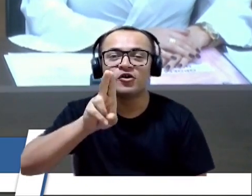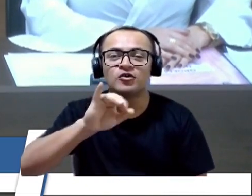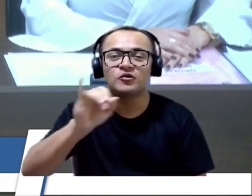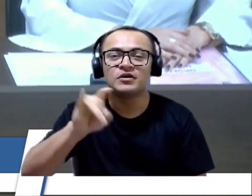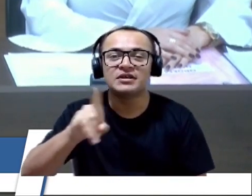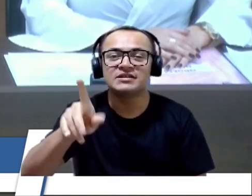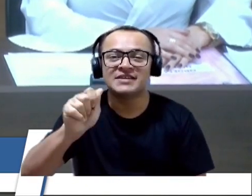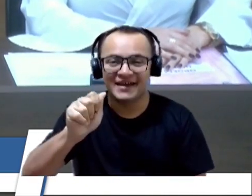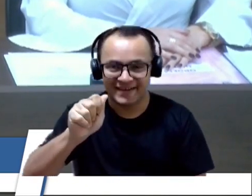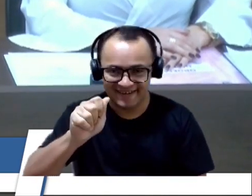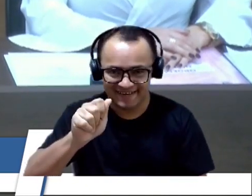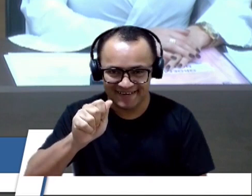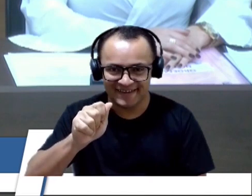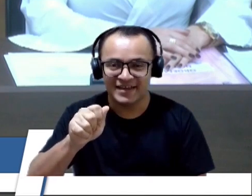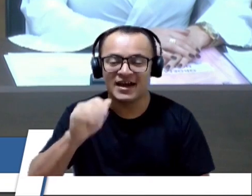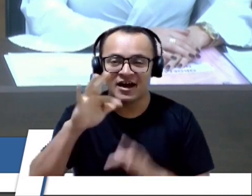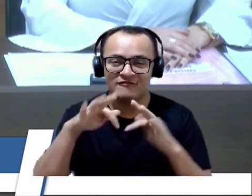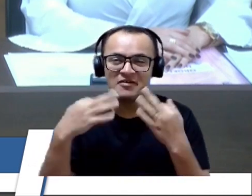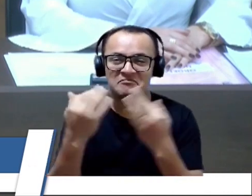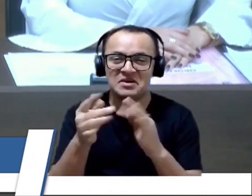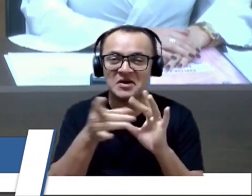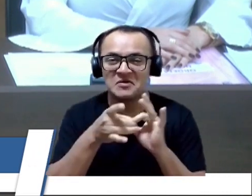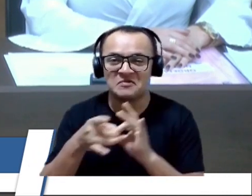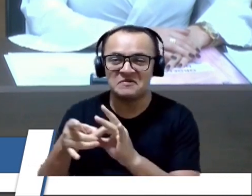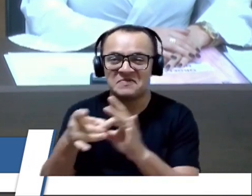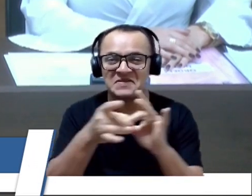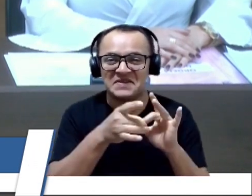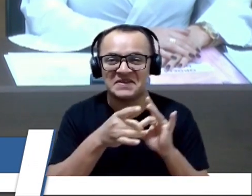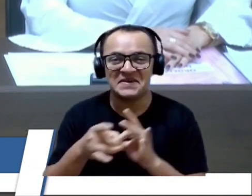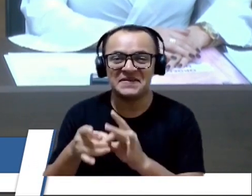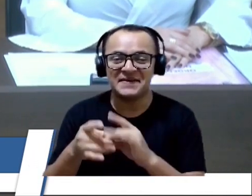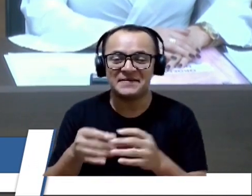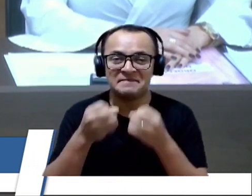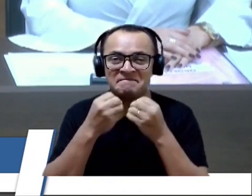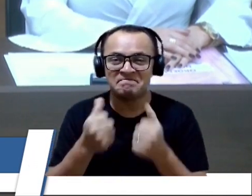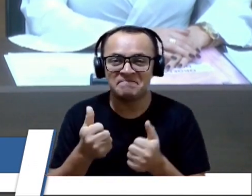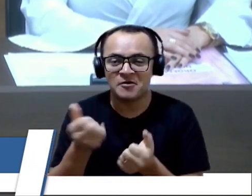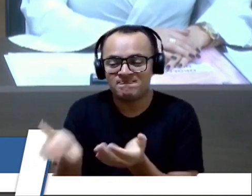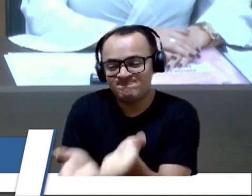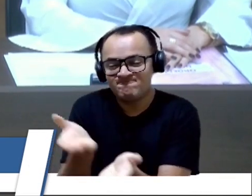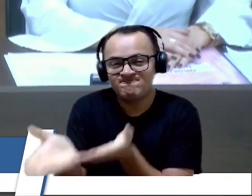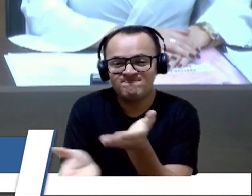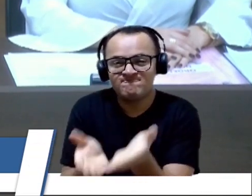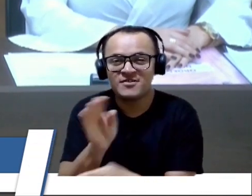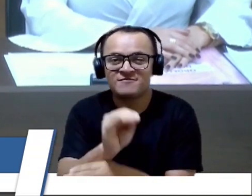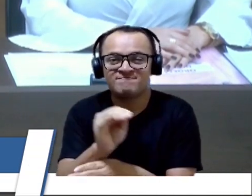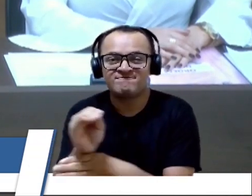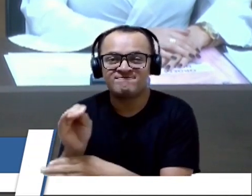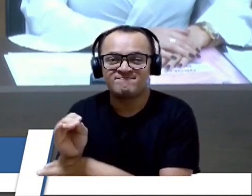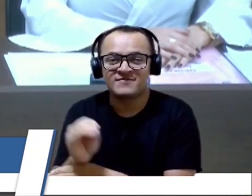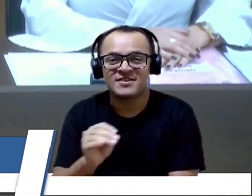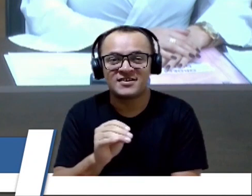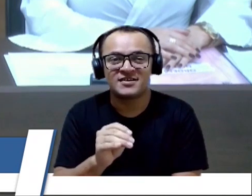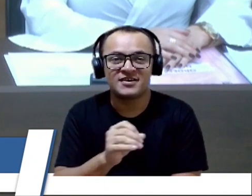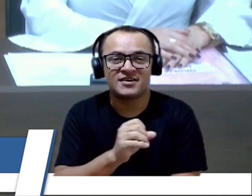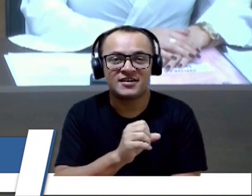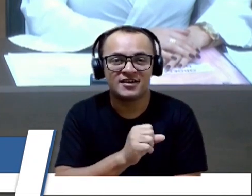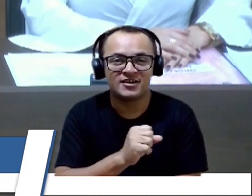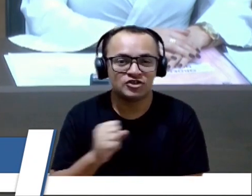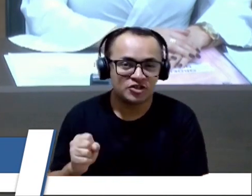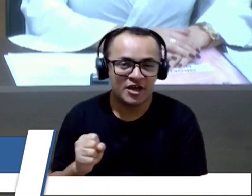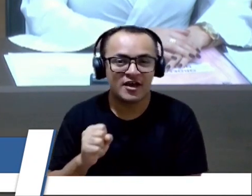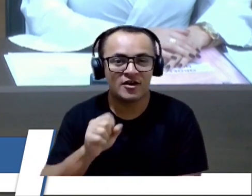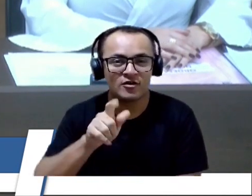sempre unida e bem alimentados com as criações dos seus genro Gustavo Miranda e mesmo